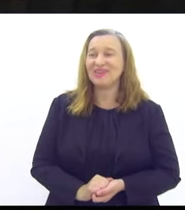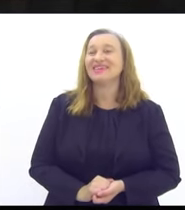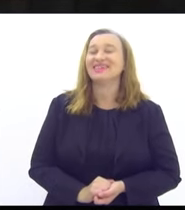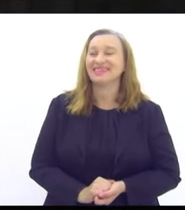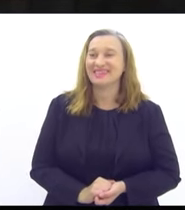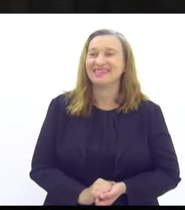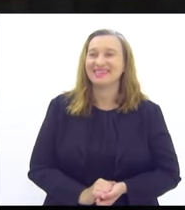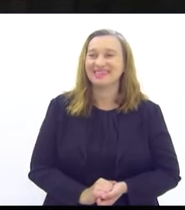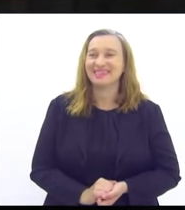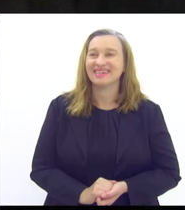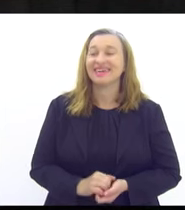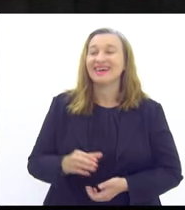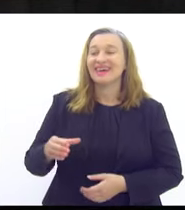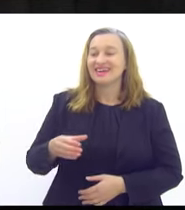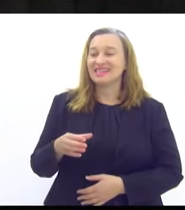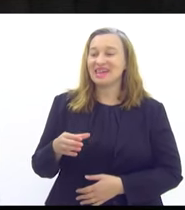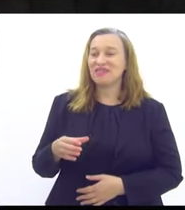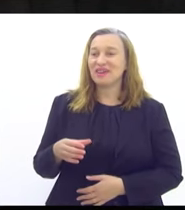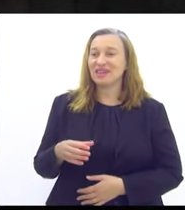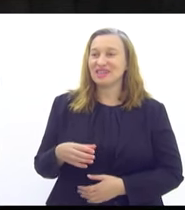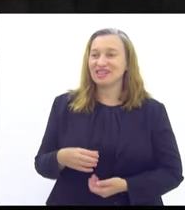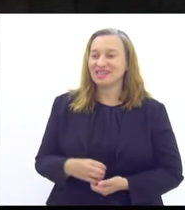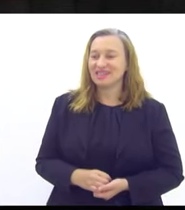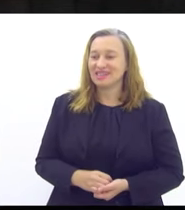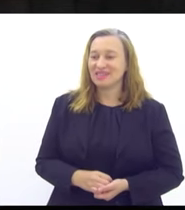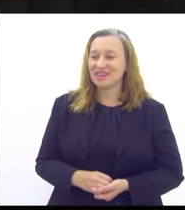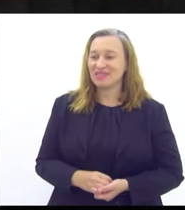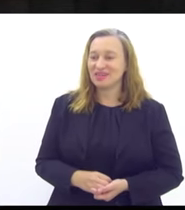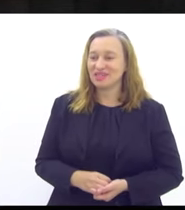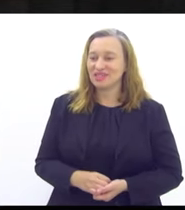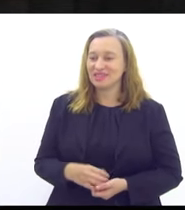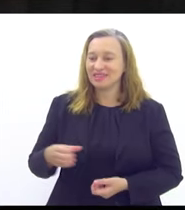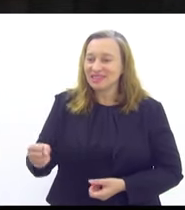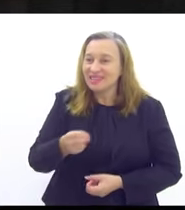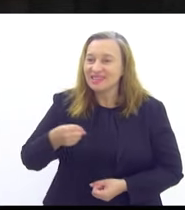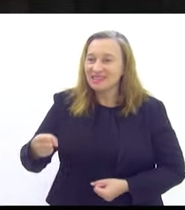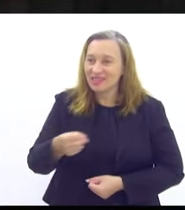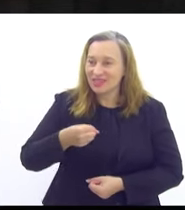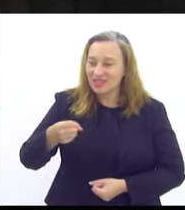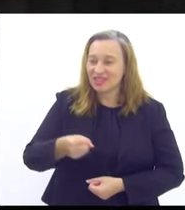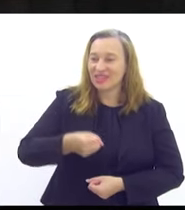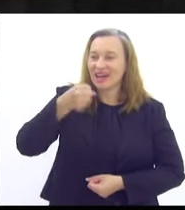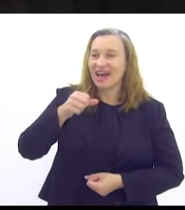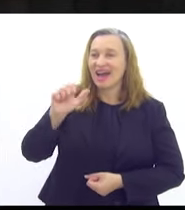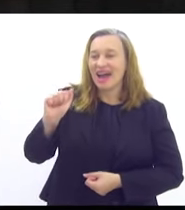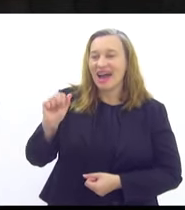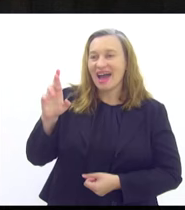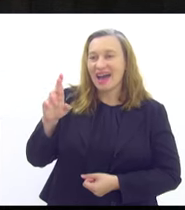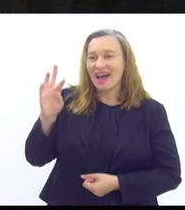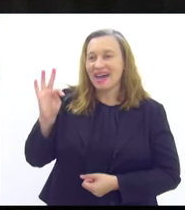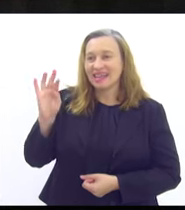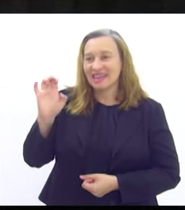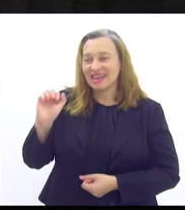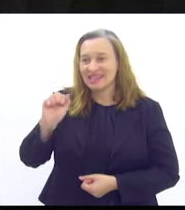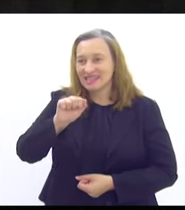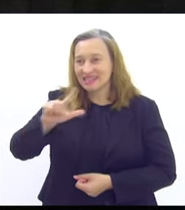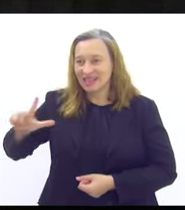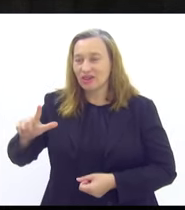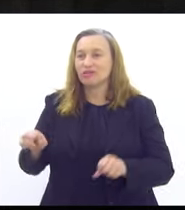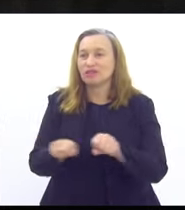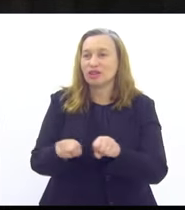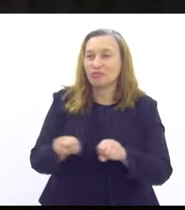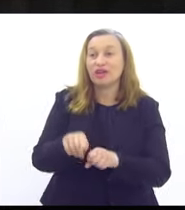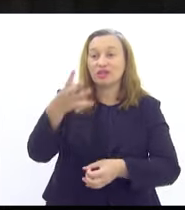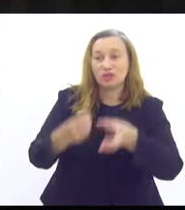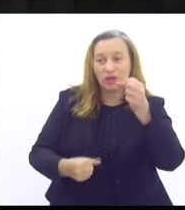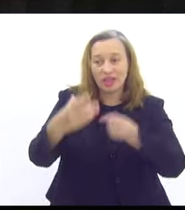a cerveja artesanal. Só de lembrar disso. E naquela oportunidade veio também a demanda do leite. Isso começou